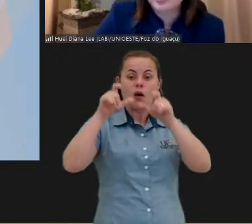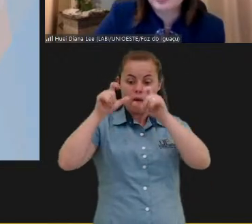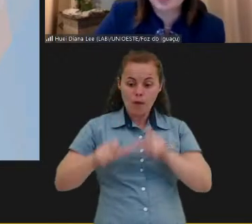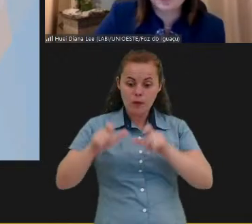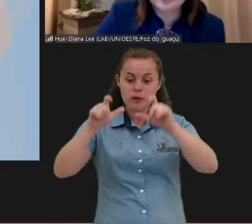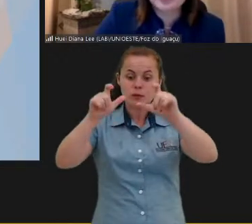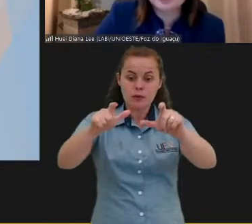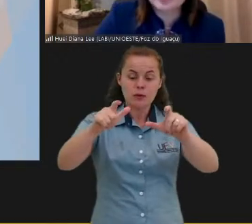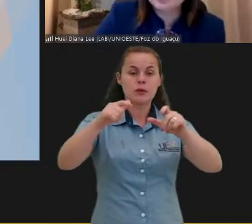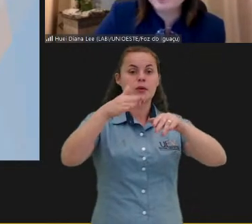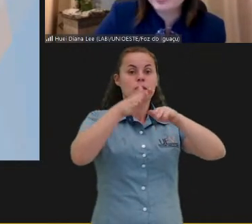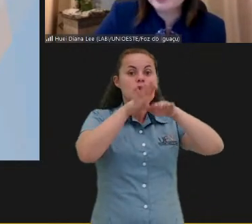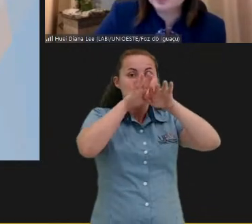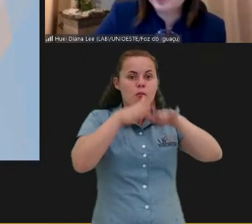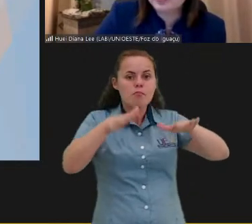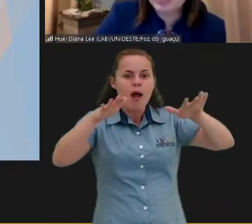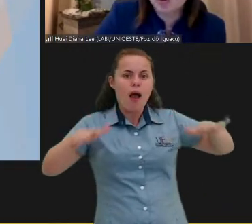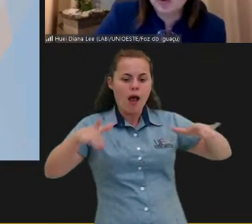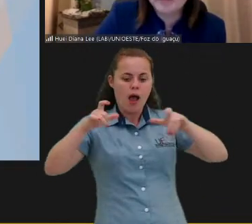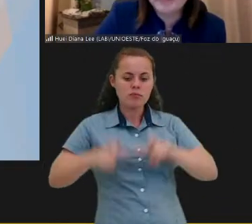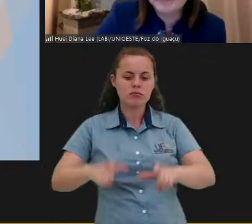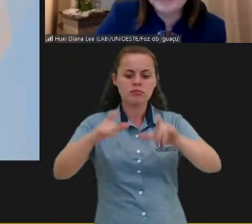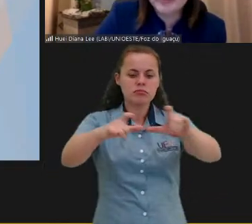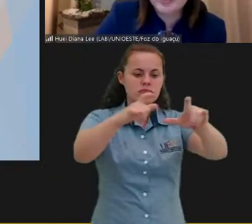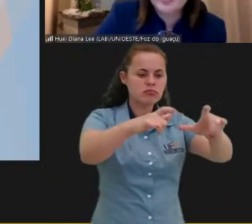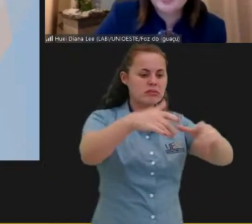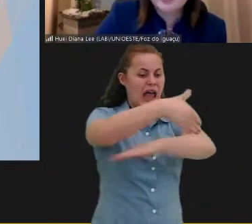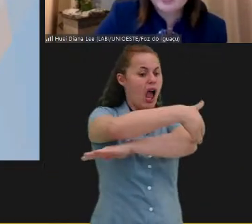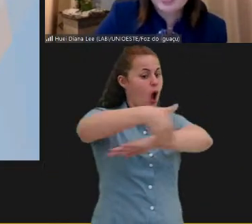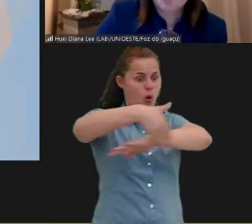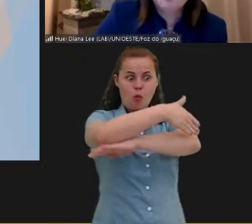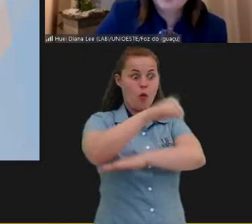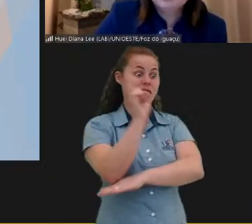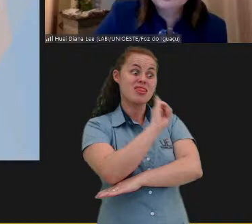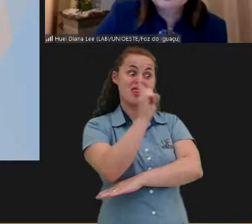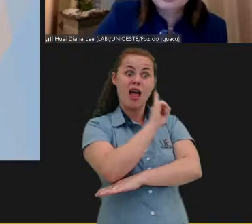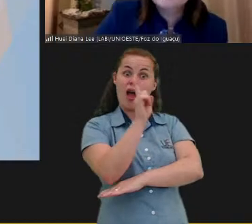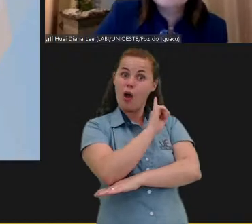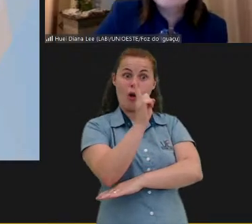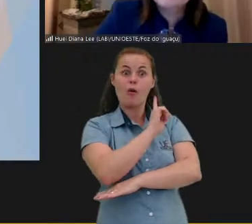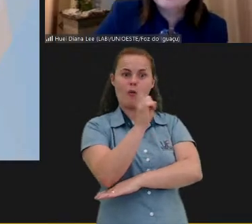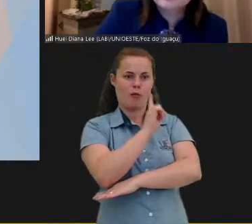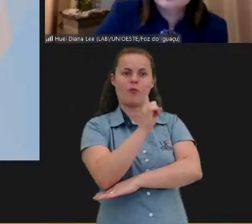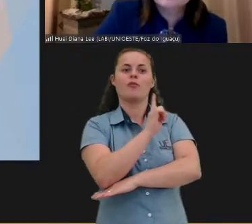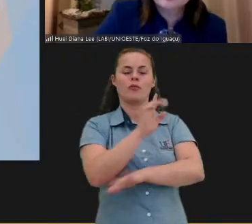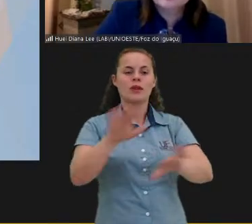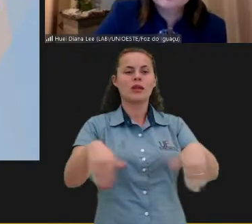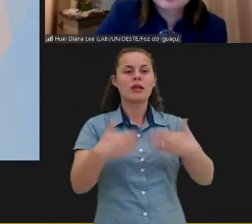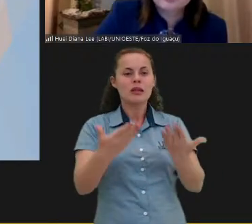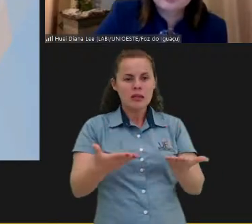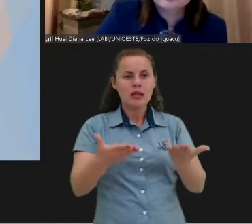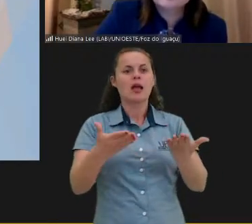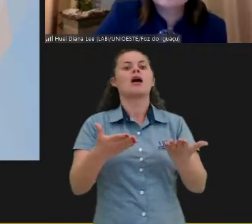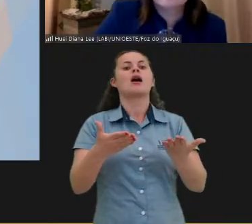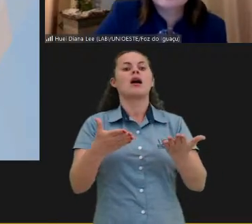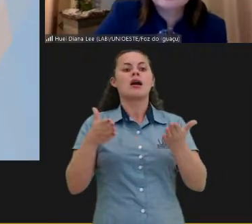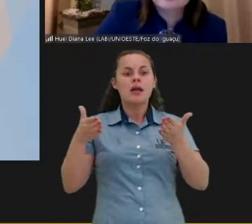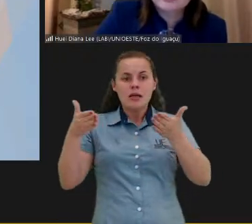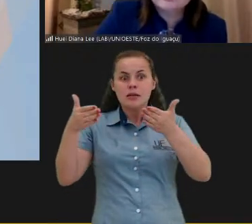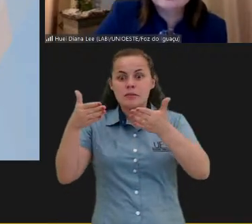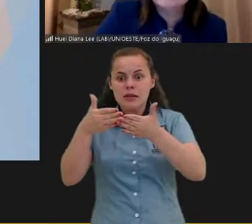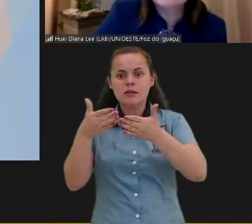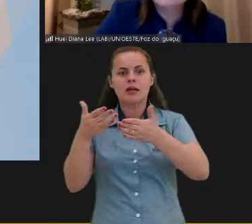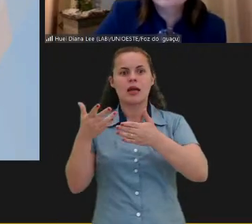no mar ou em rios, eles não aparecem no meio da rua. Ao ponto dessa especificidade, essa personalização,